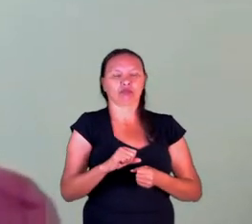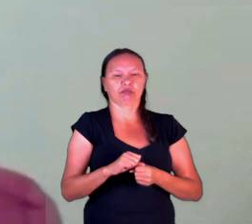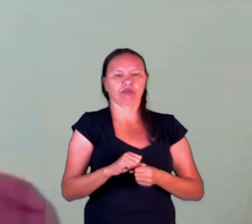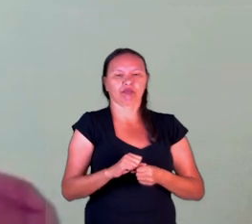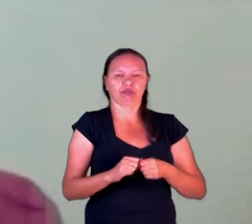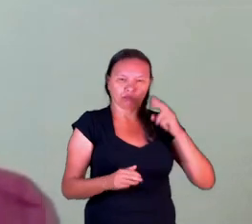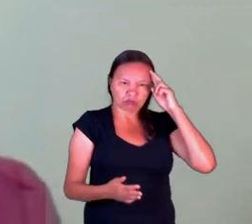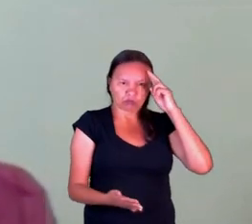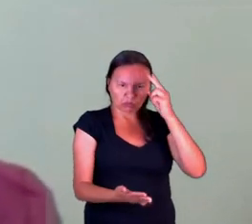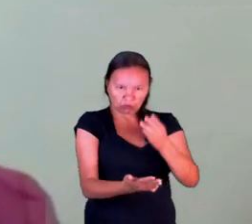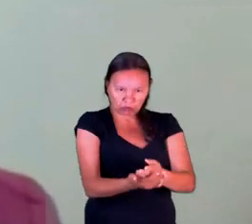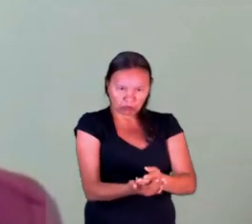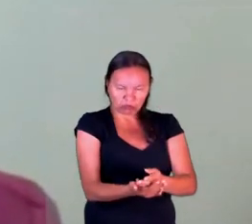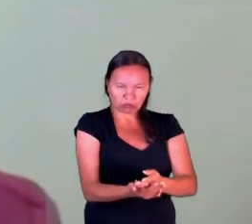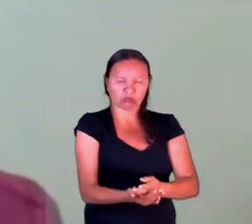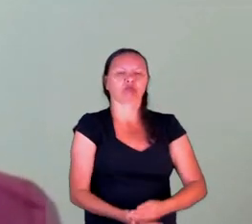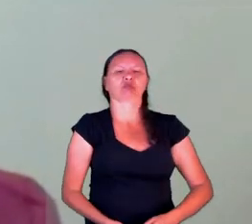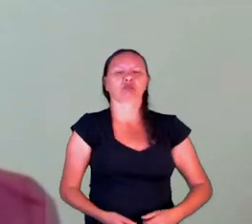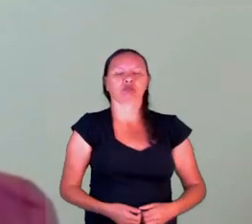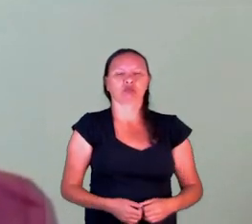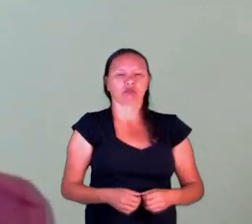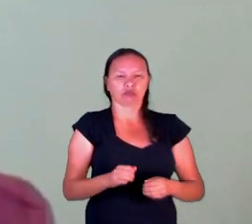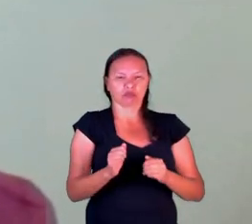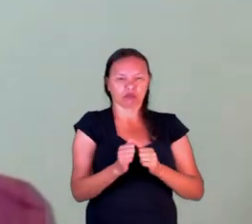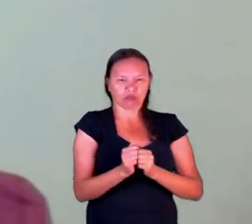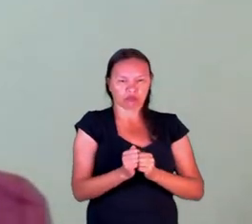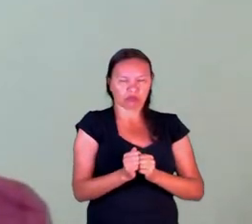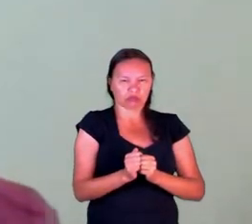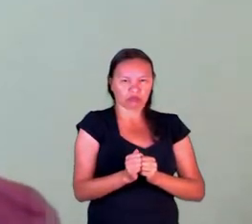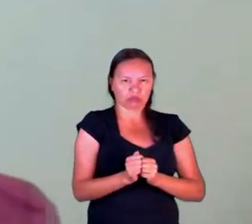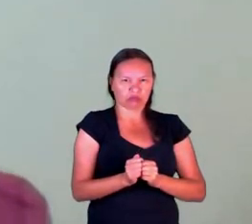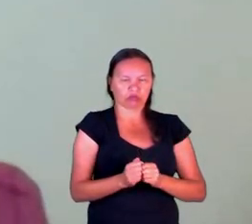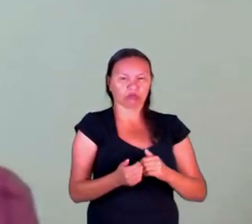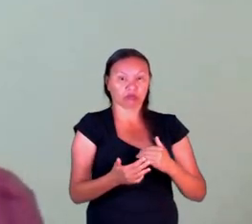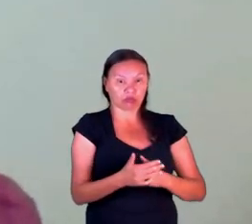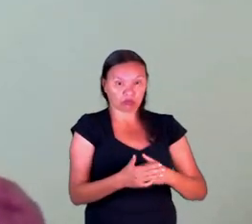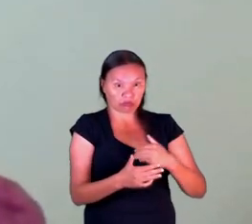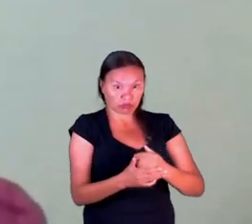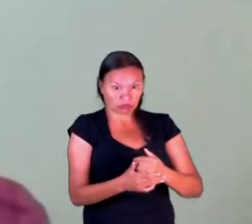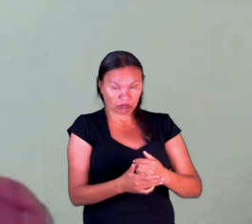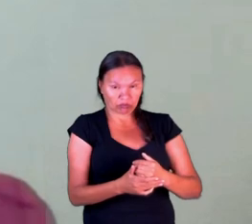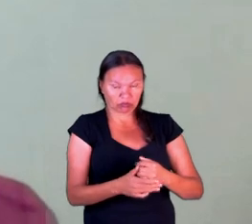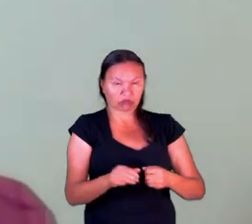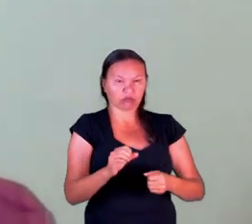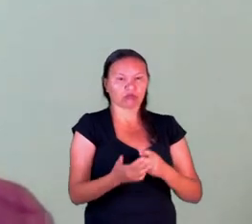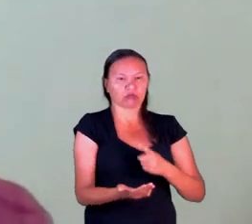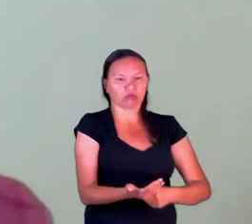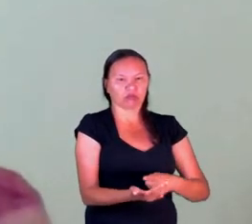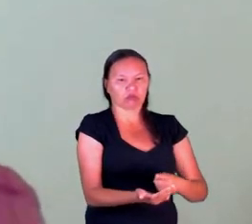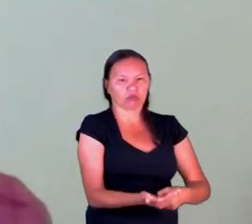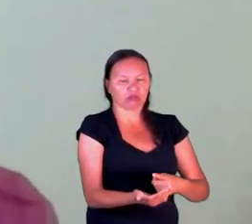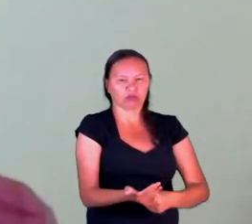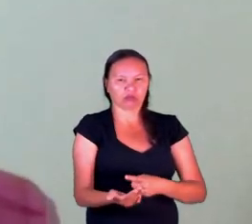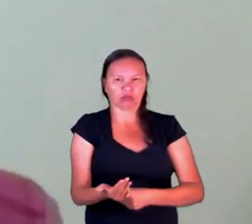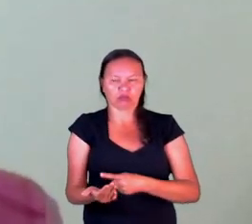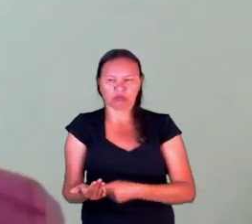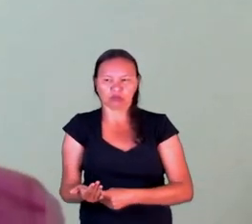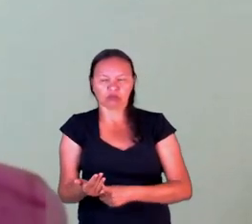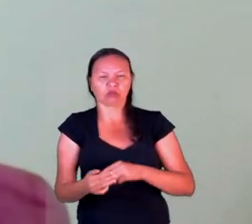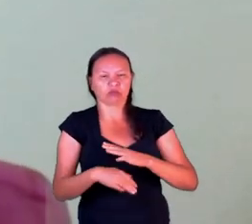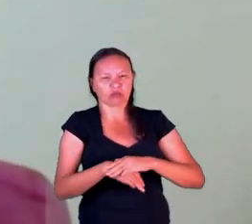obrigação porque nós ficamos no no sempre no plano da negociação no plano da